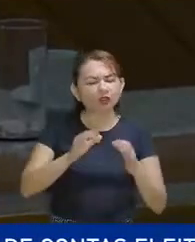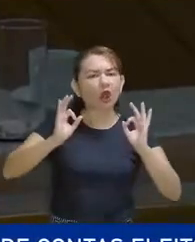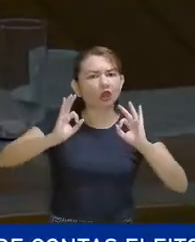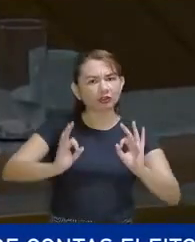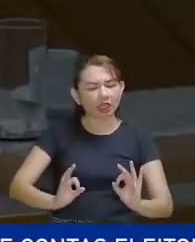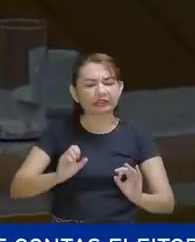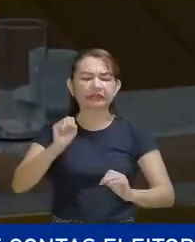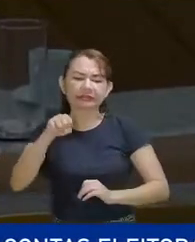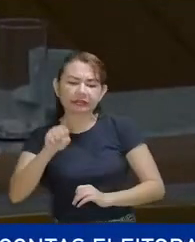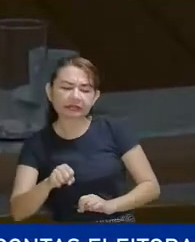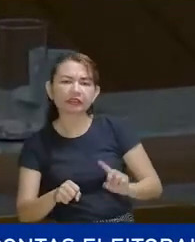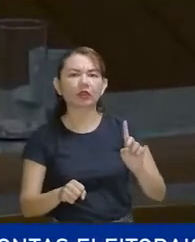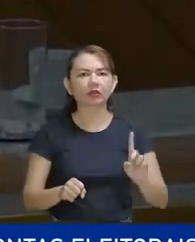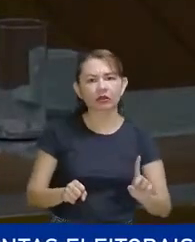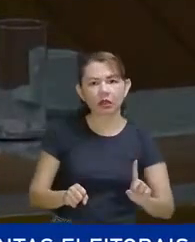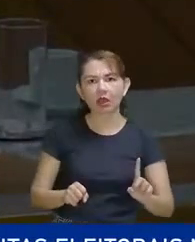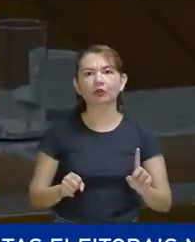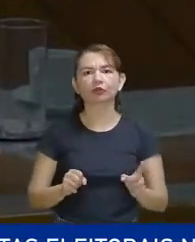ou se não era